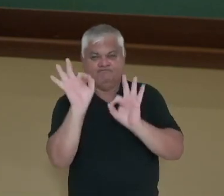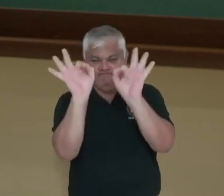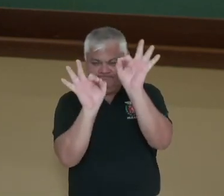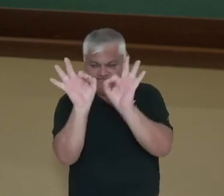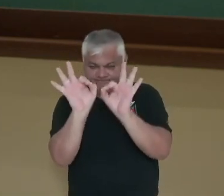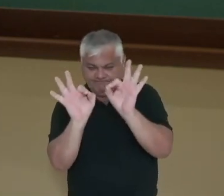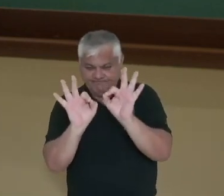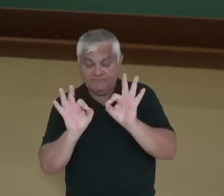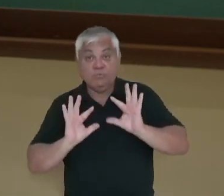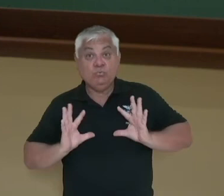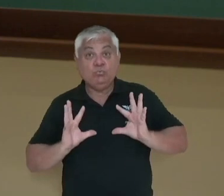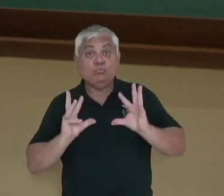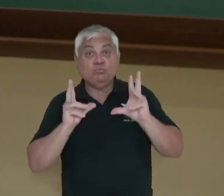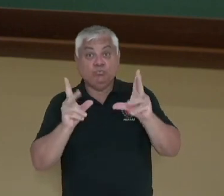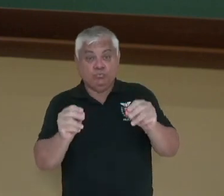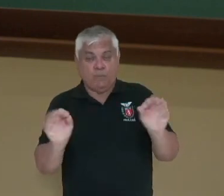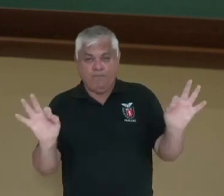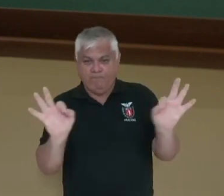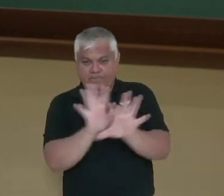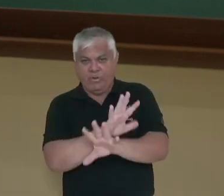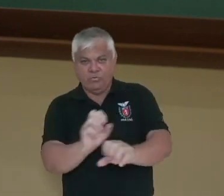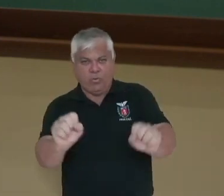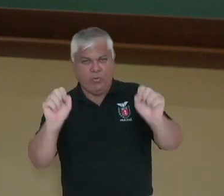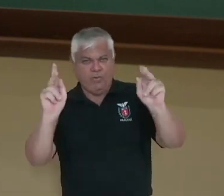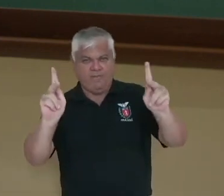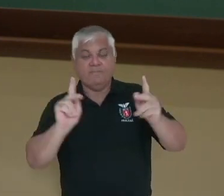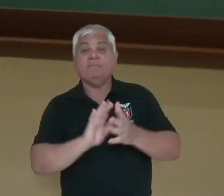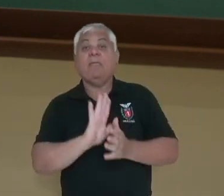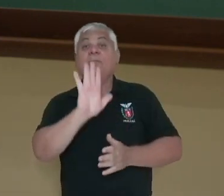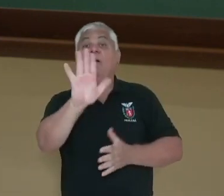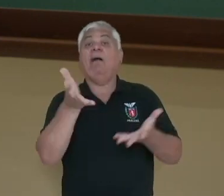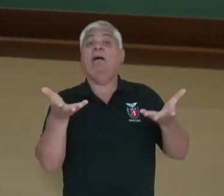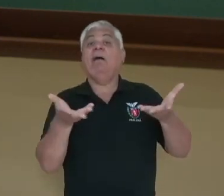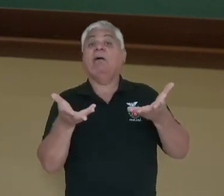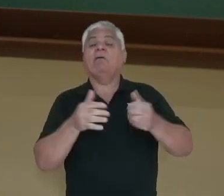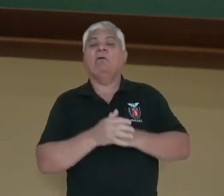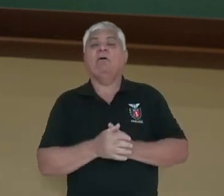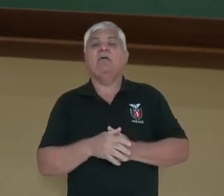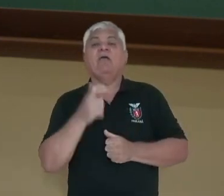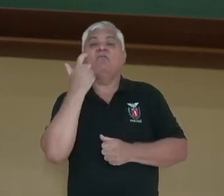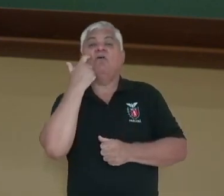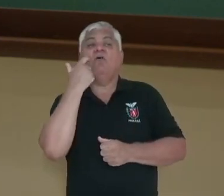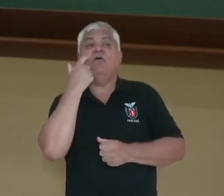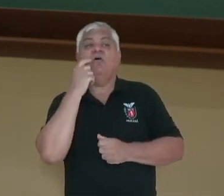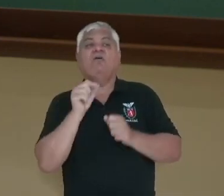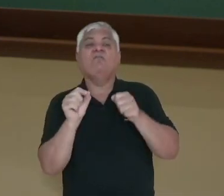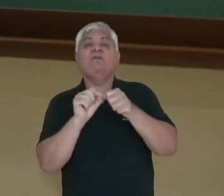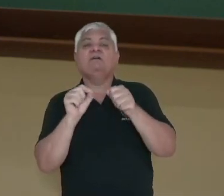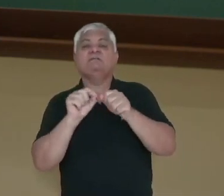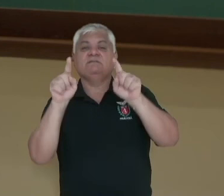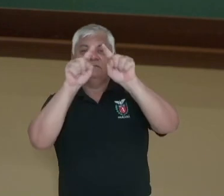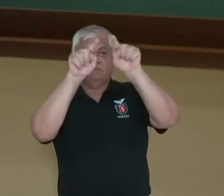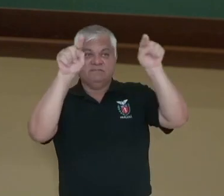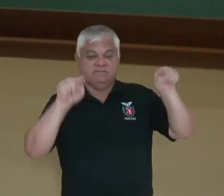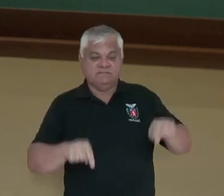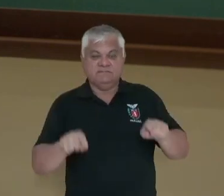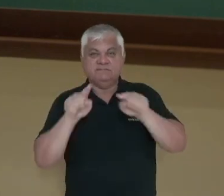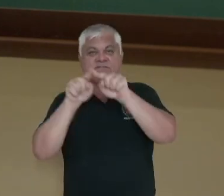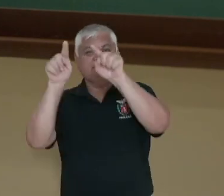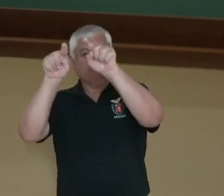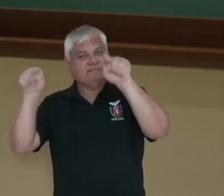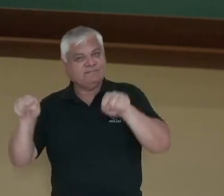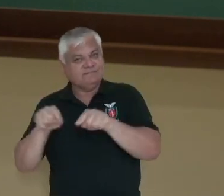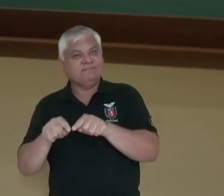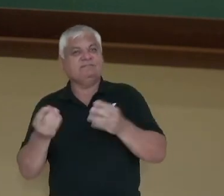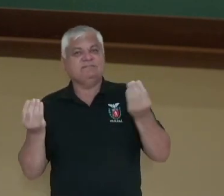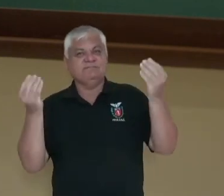para todos os elementos. Agora, eu só vou reescrever esses elementos aqui na